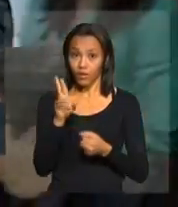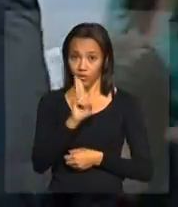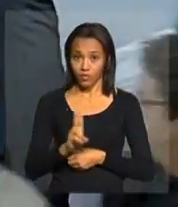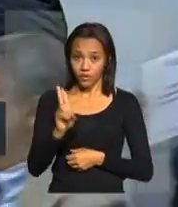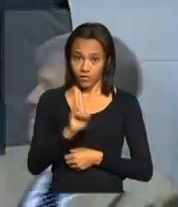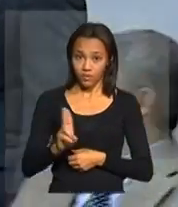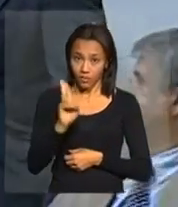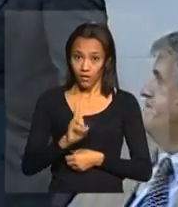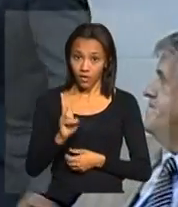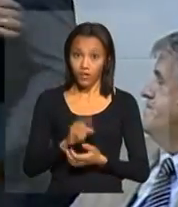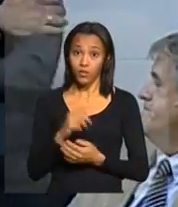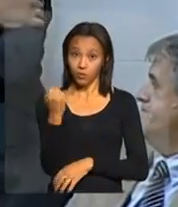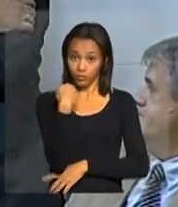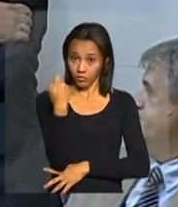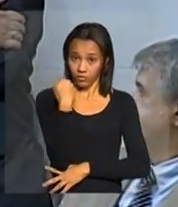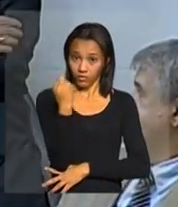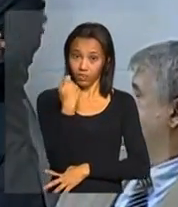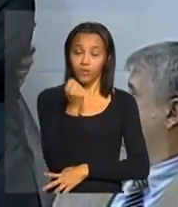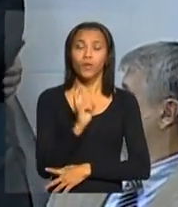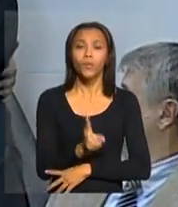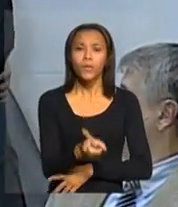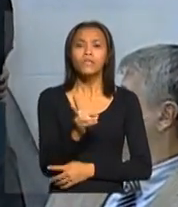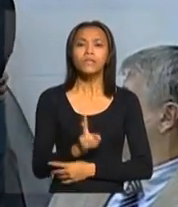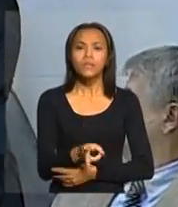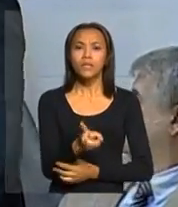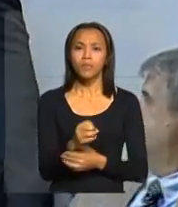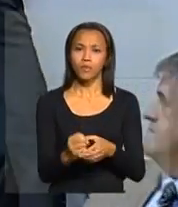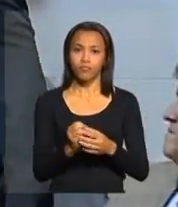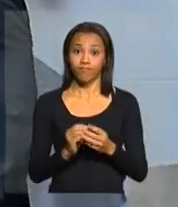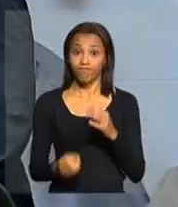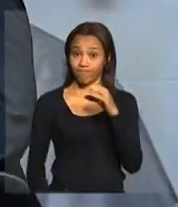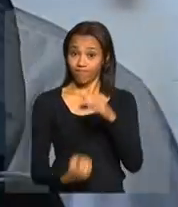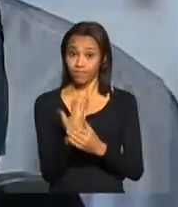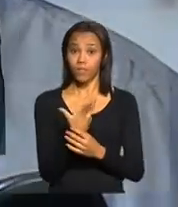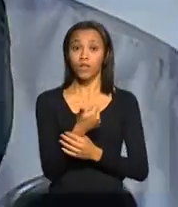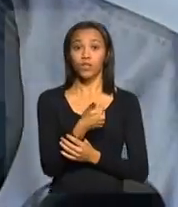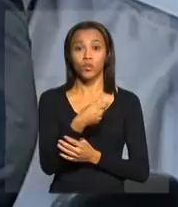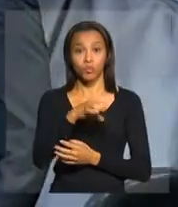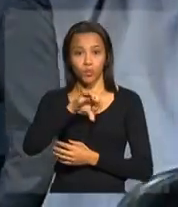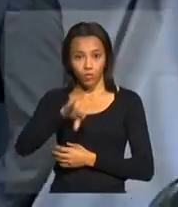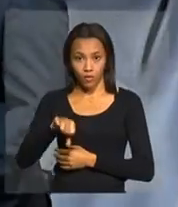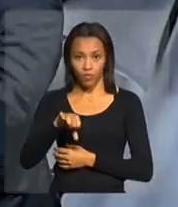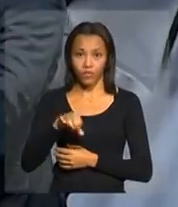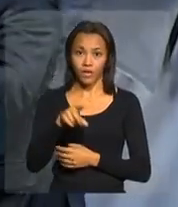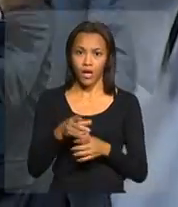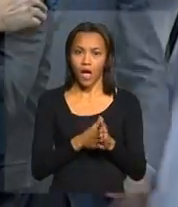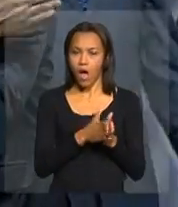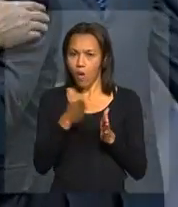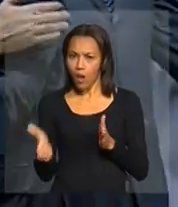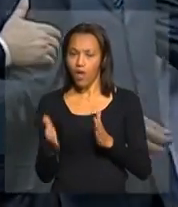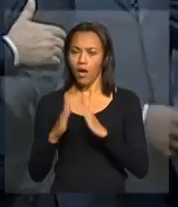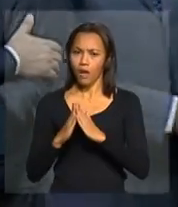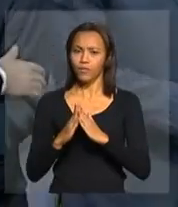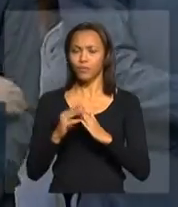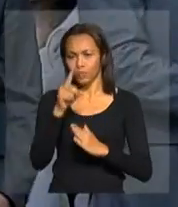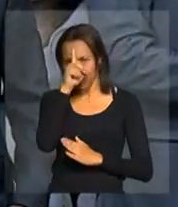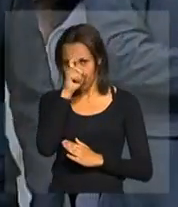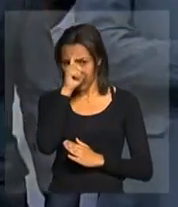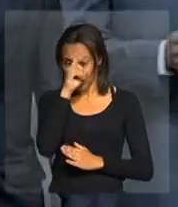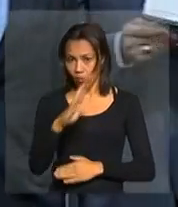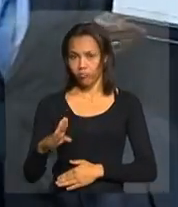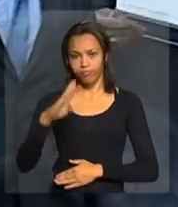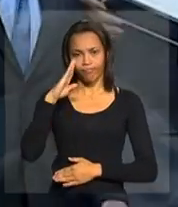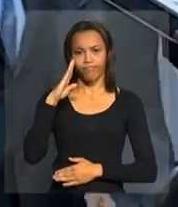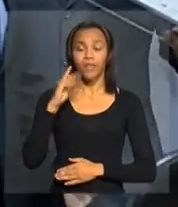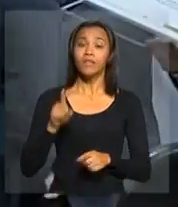de Cardiologia do Rio Grande do Sul, estabeleceu-se no Distrito Federal em 2009. Funciona ao lado do Hospital das Forças Armadas.